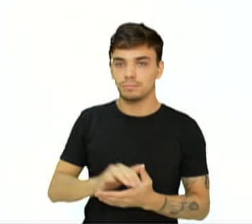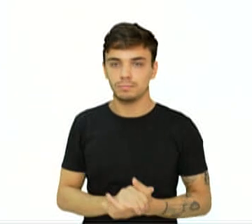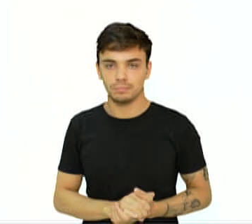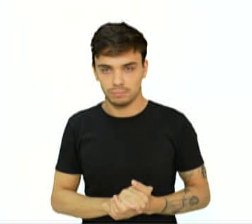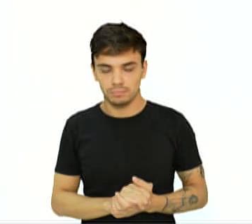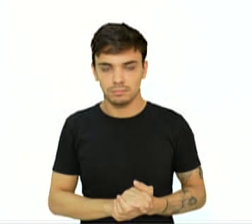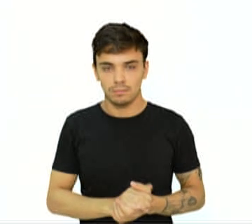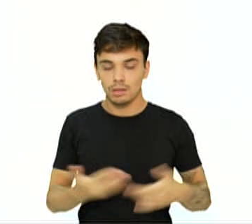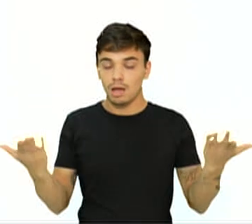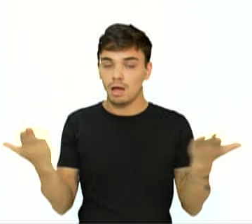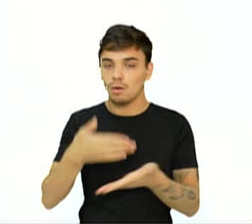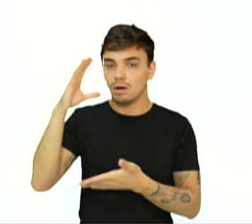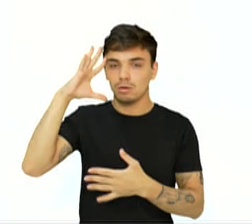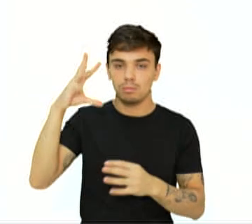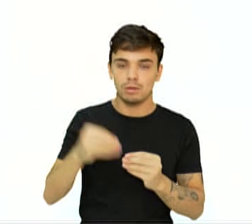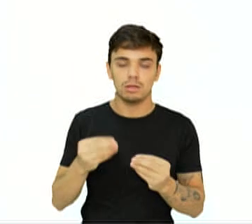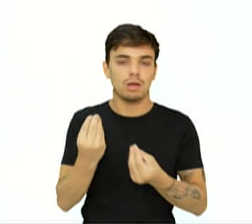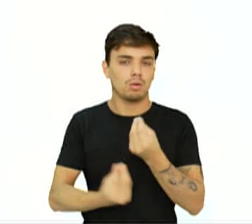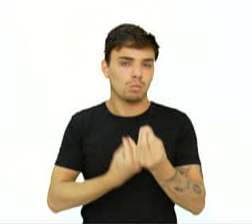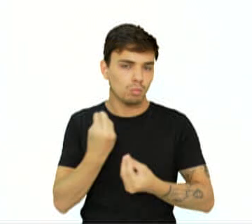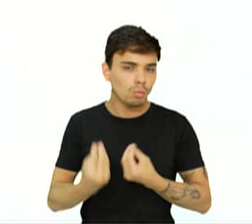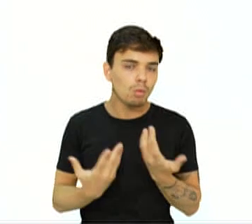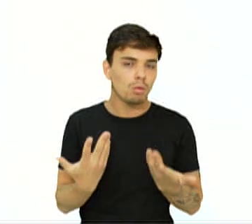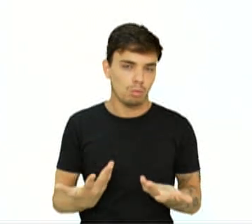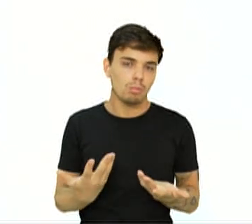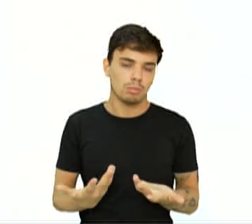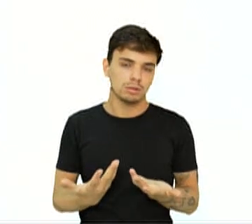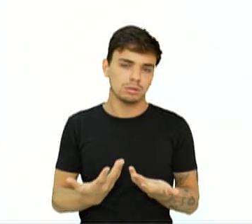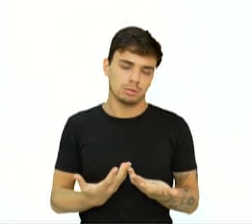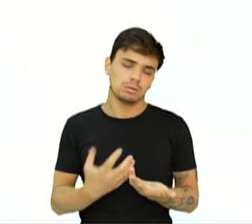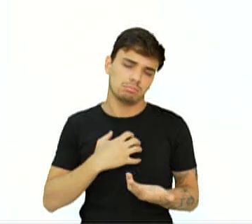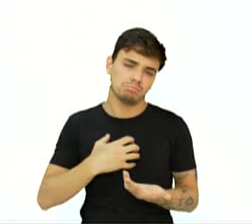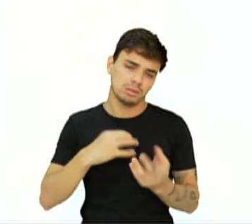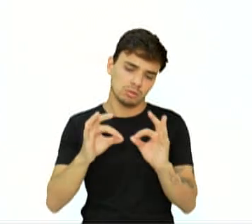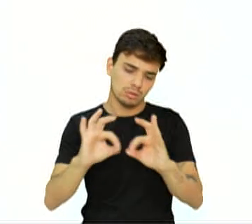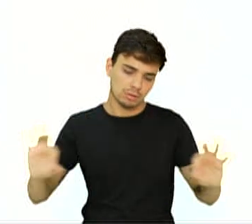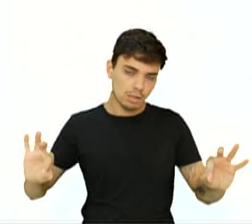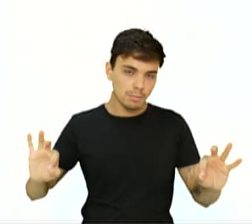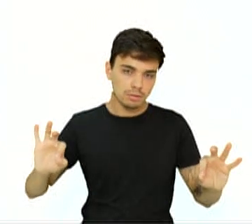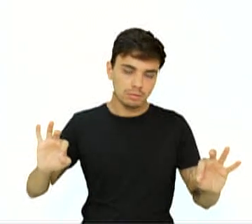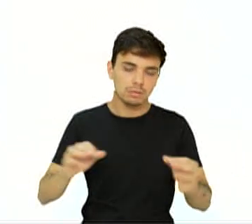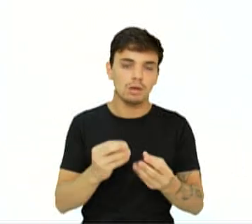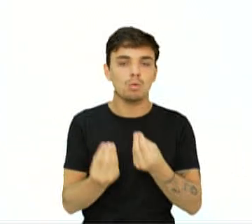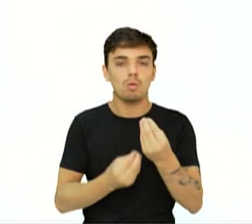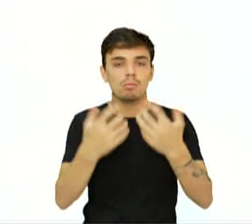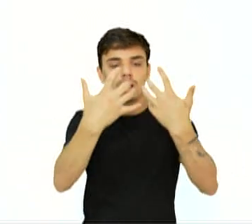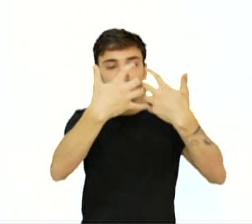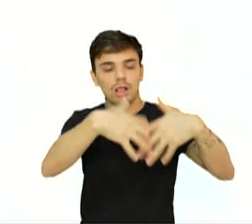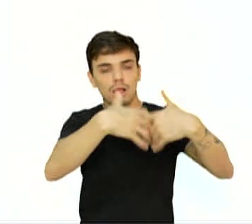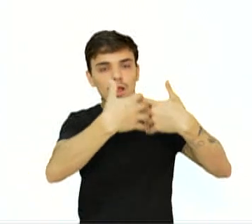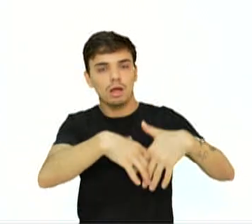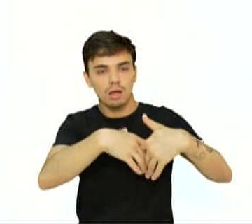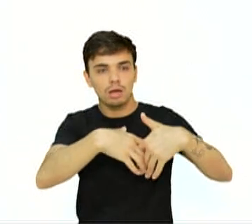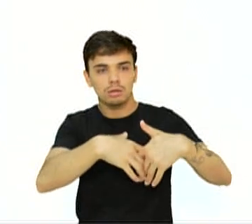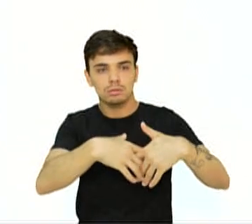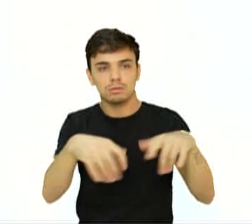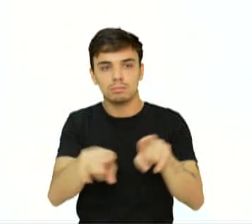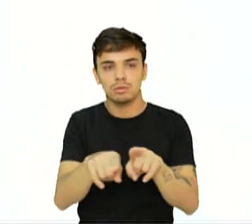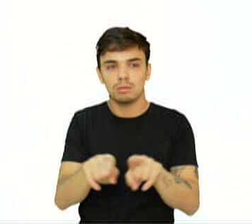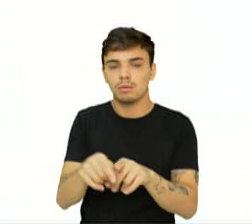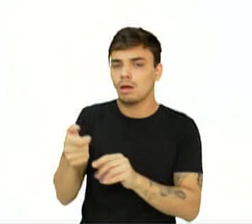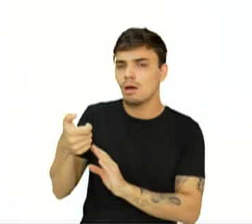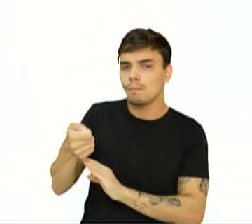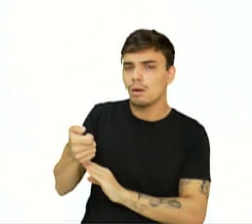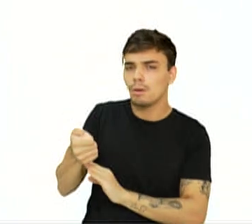Bom, vamos compreender aqui de forma muito simplificada como que funciona o controle remoto, quais são as etapas de